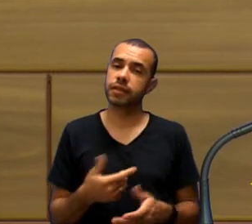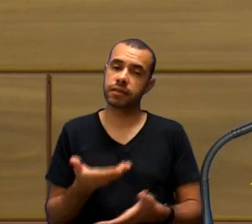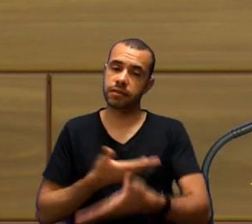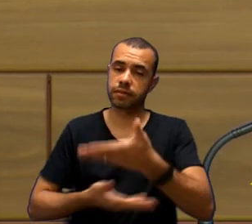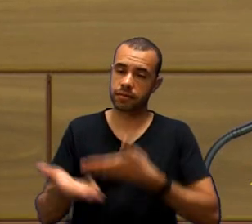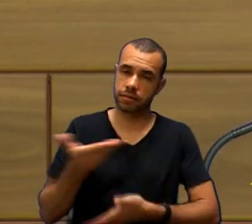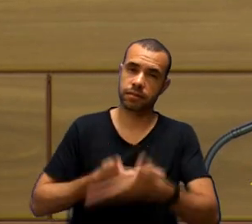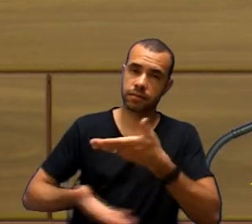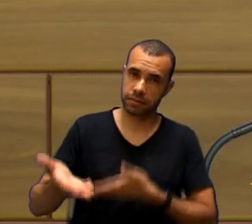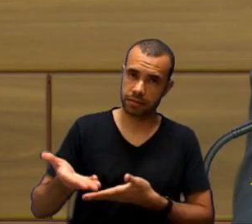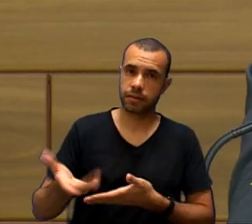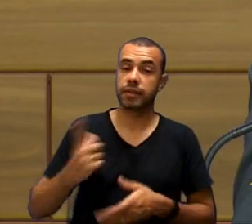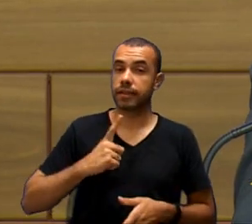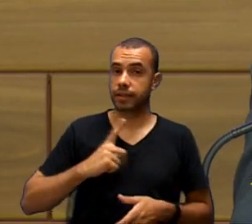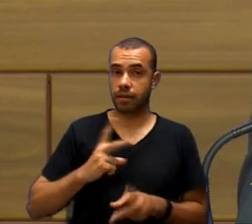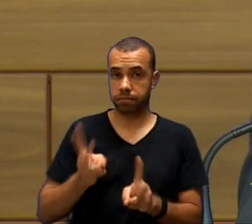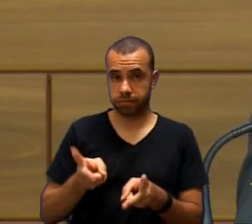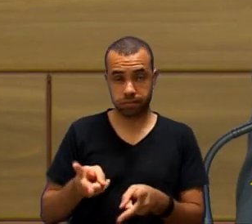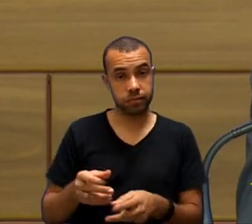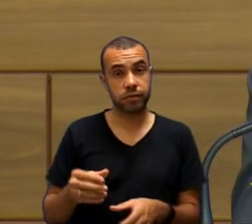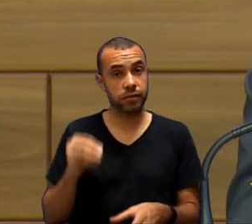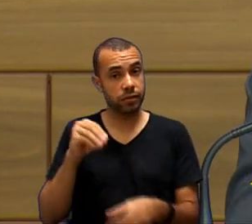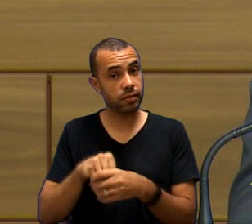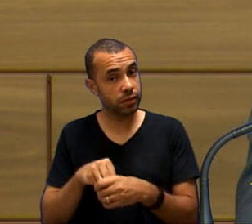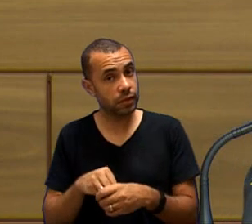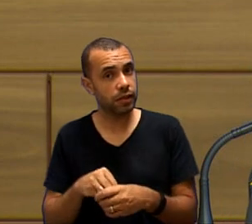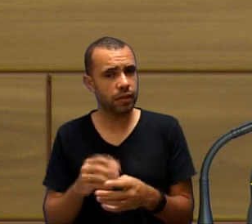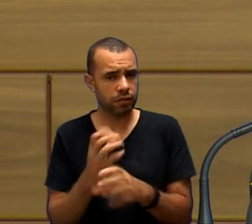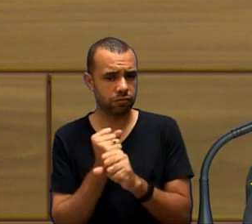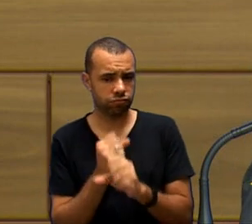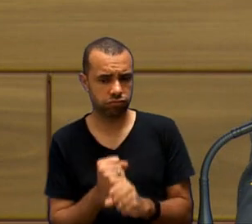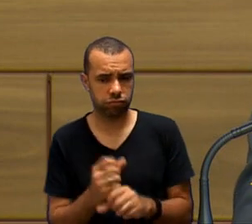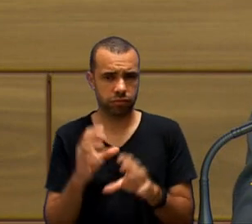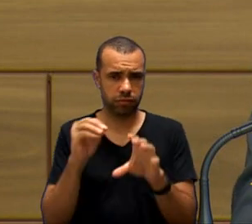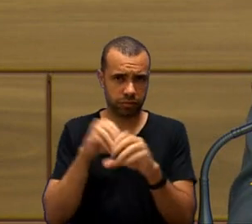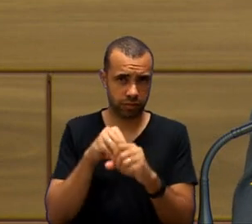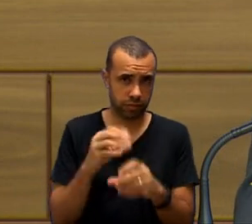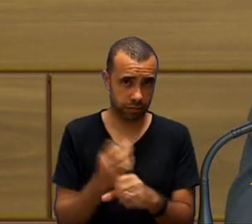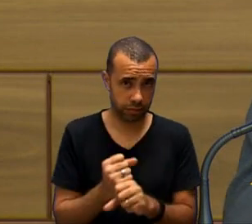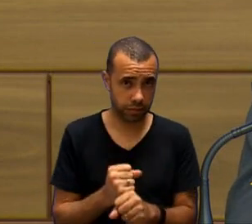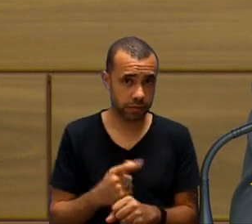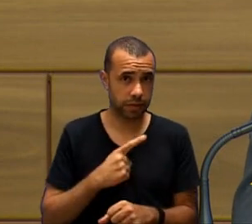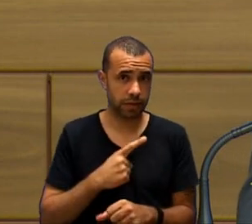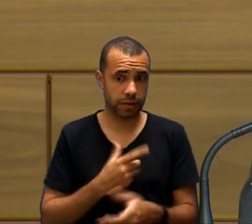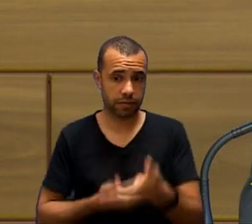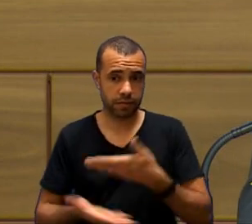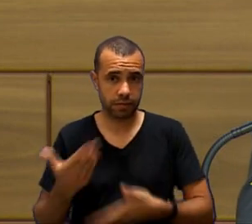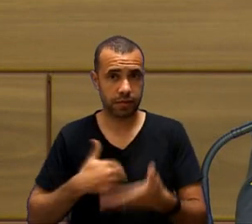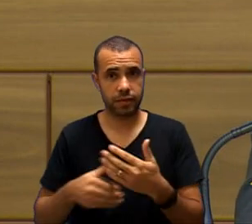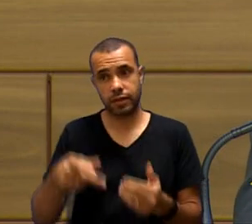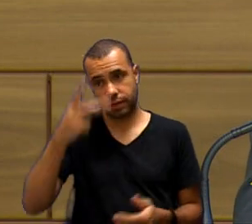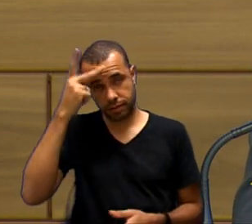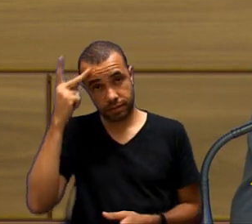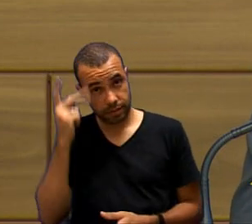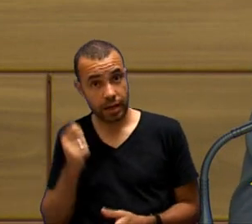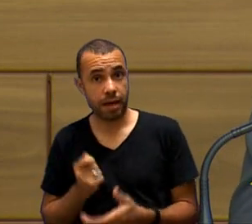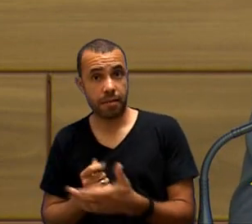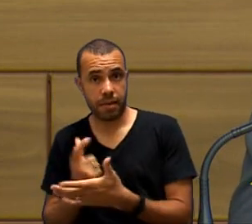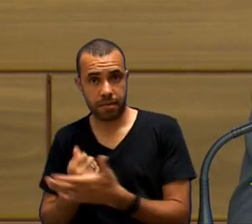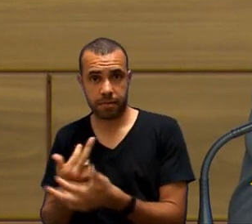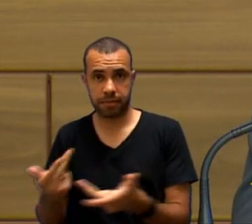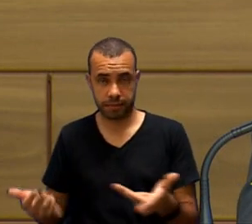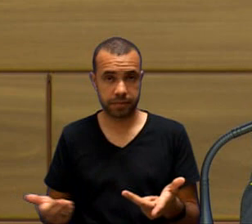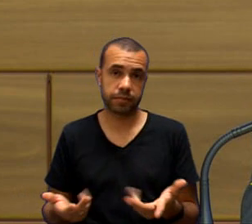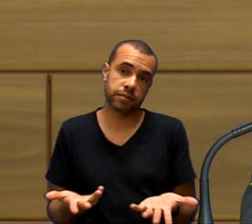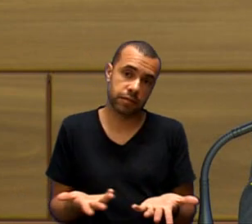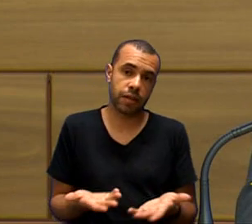repasse, né, dentro do cômputo para a despesa de pessoal, o repasse realmente